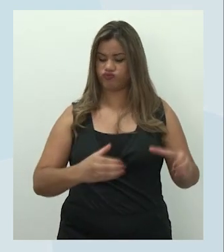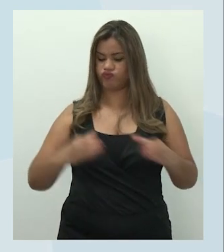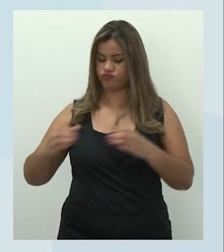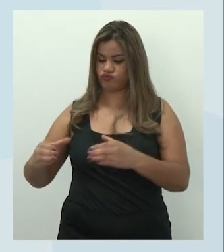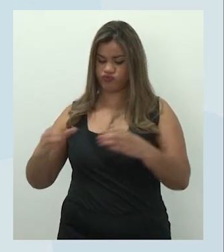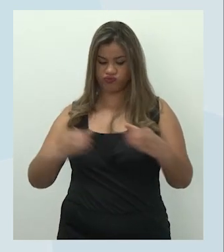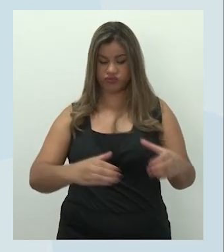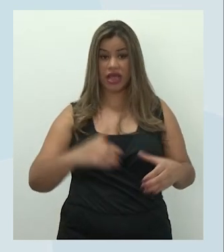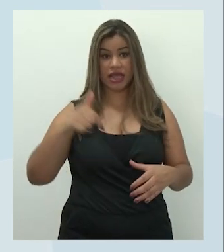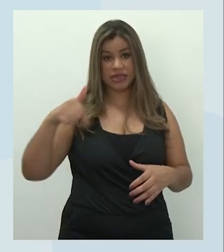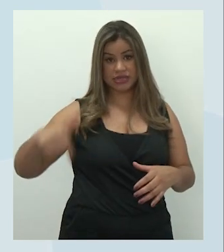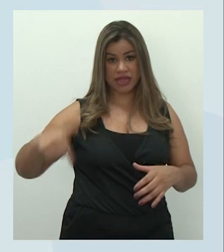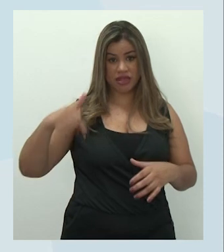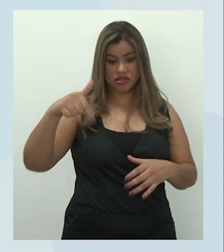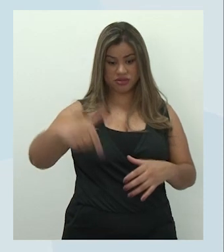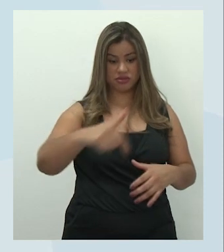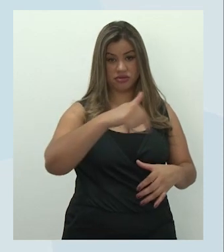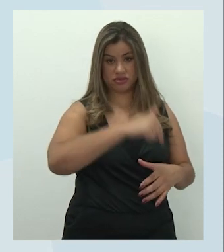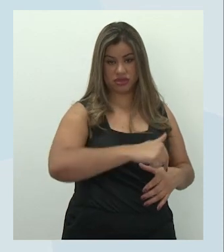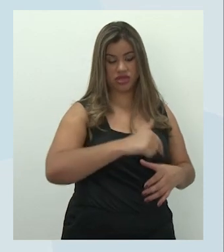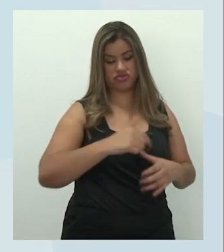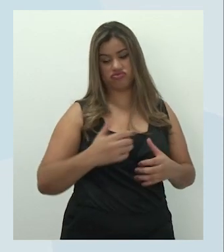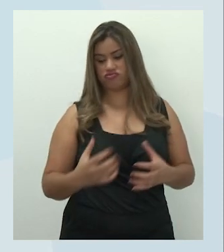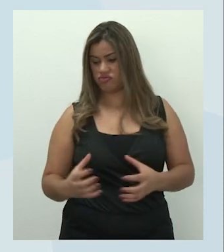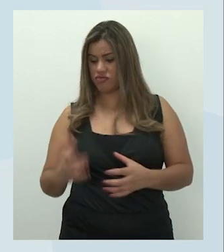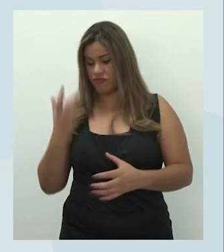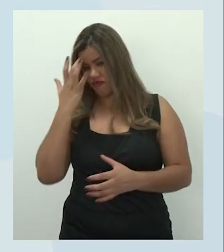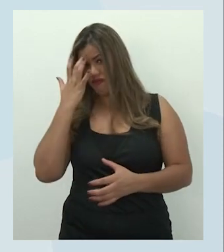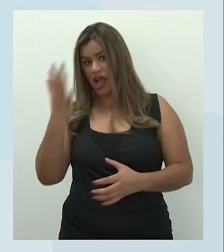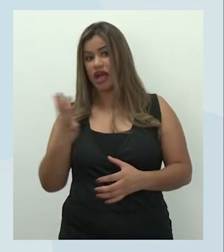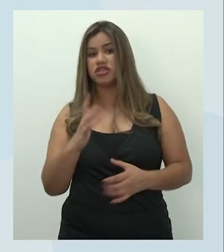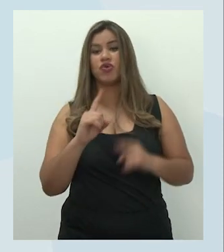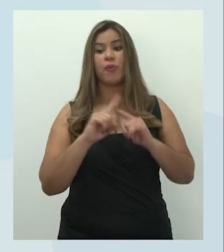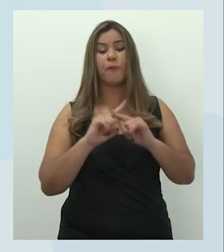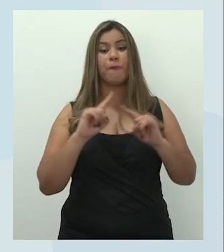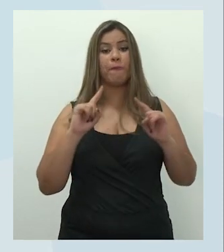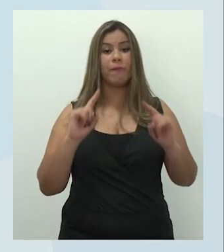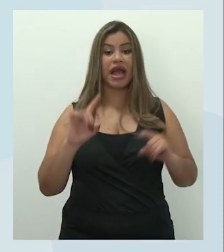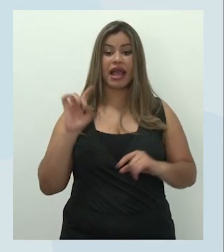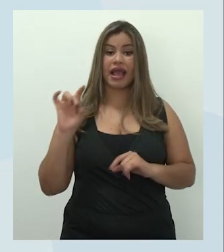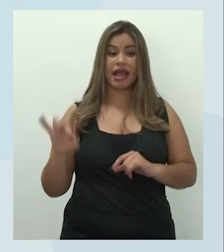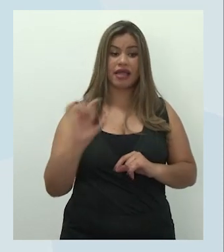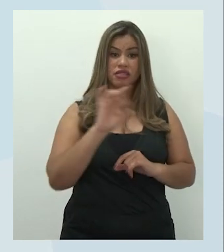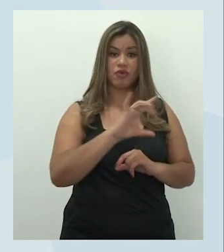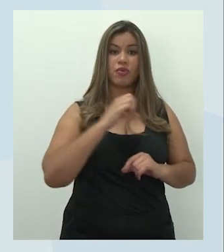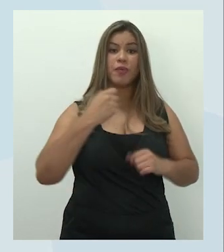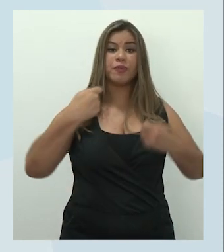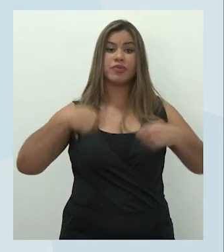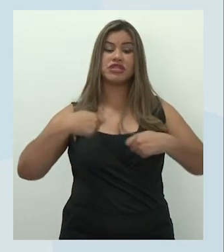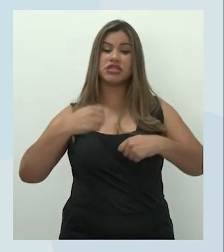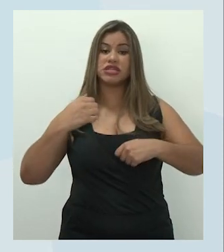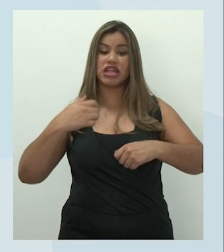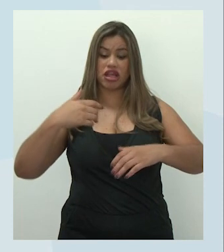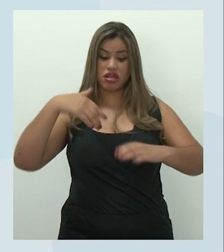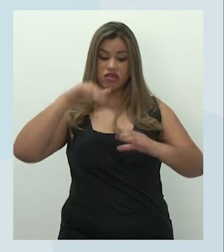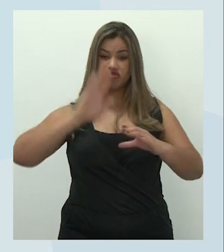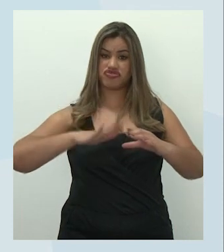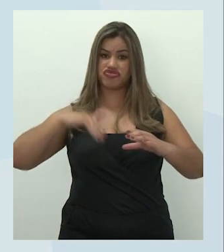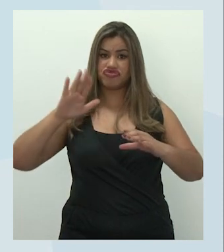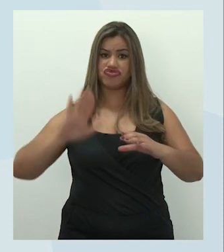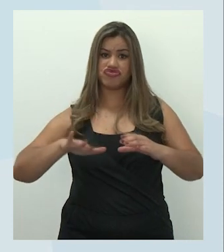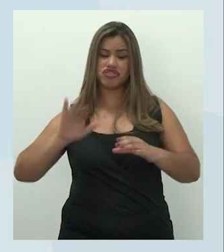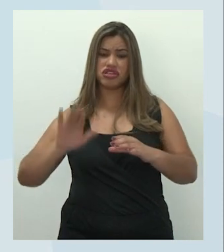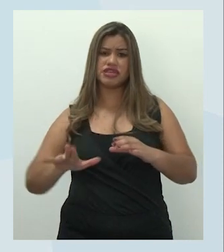latas para cada uma. Porém, cada uma delas deve receber a mesma quantidade de tinta, sem abrir as